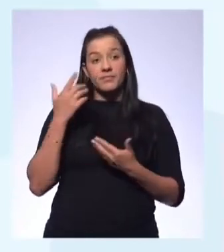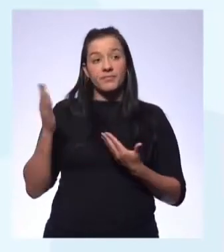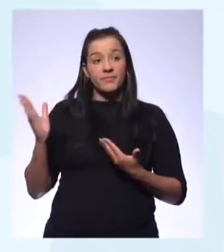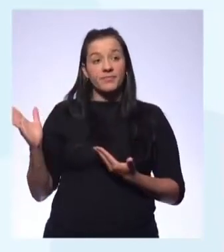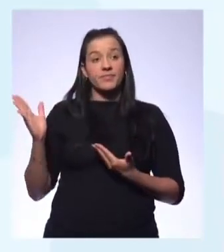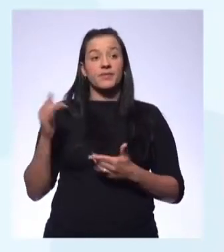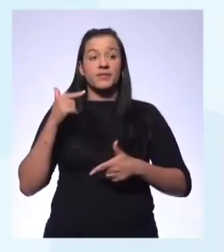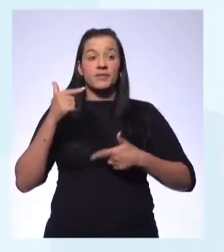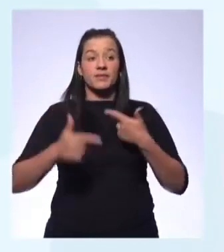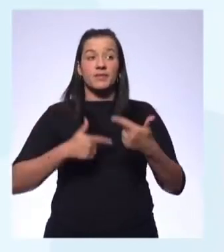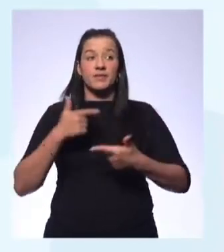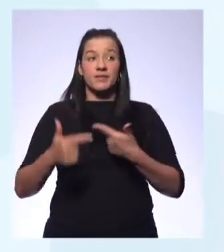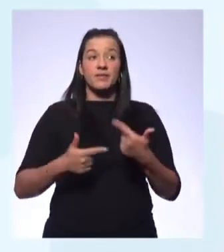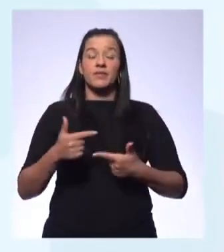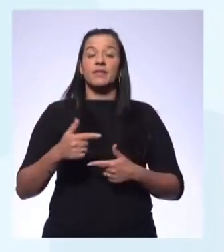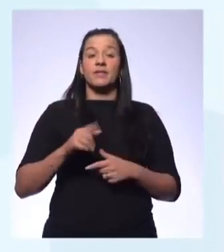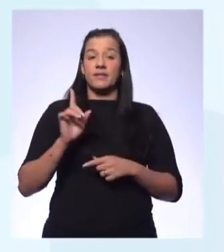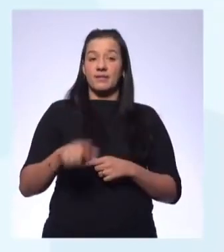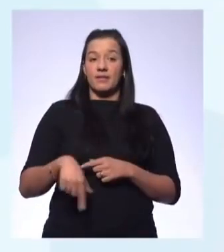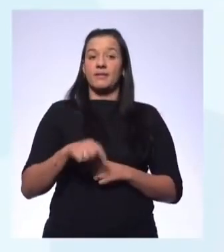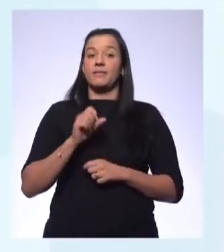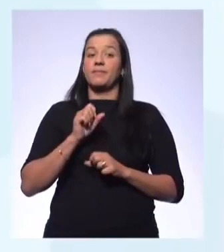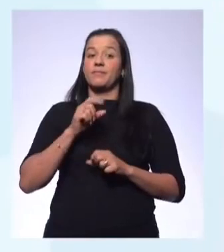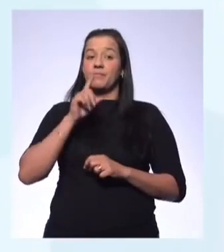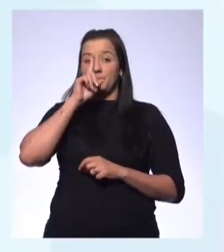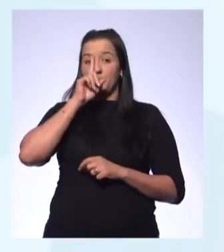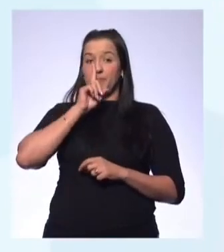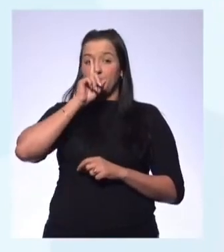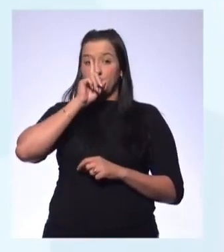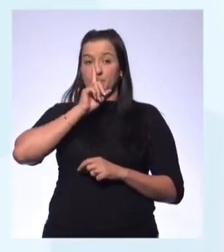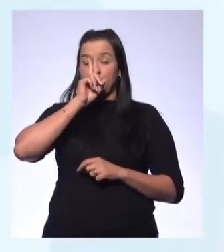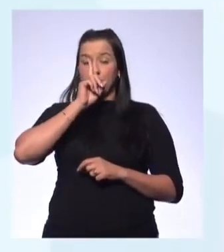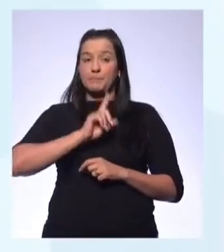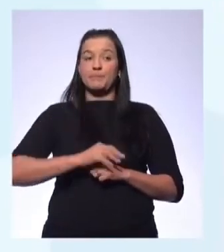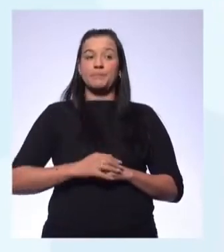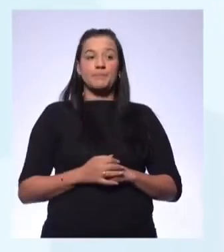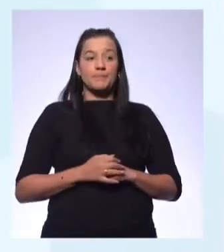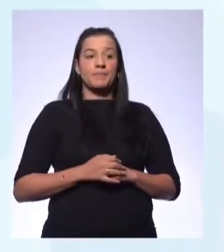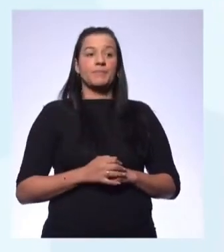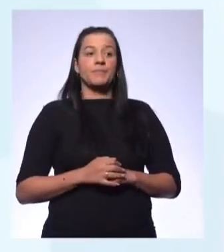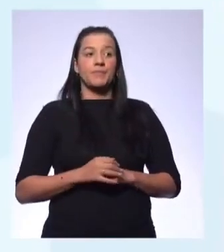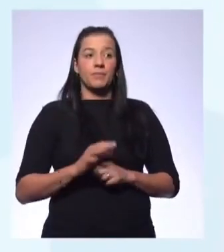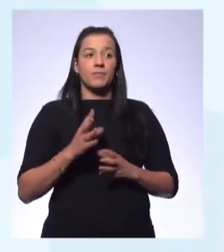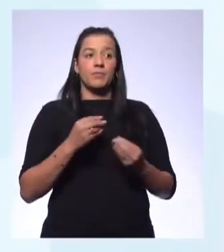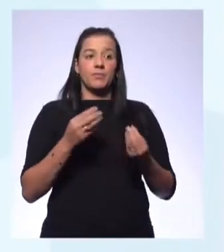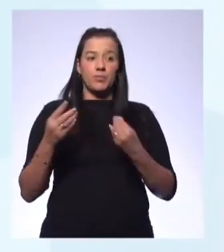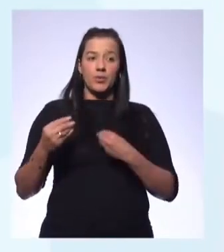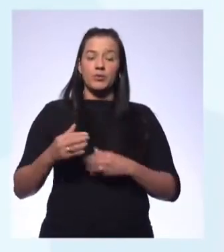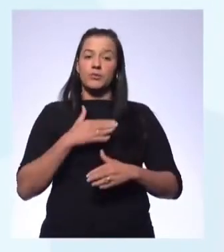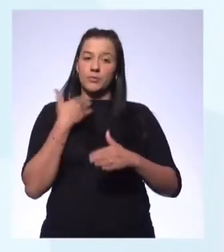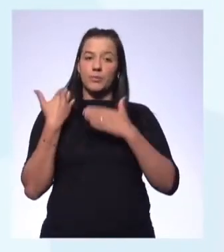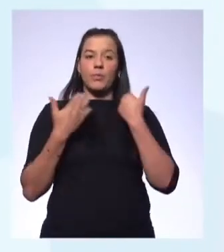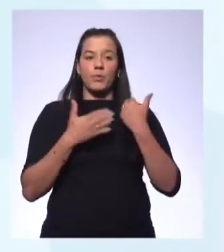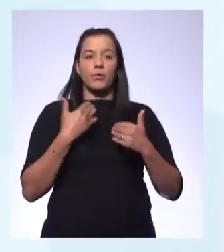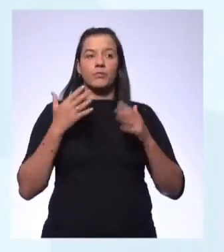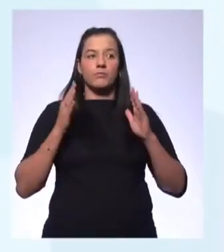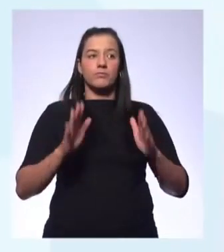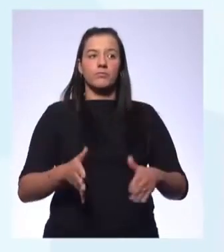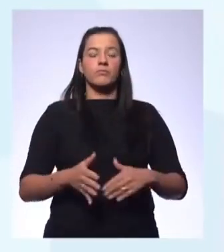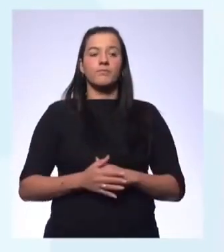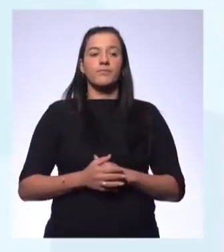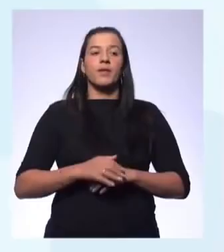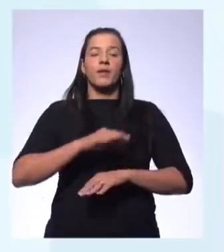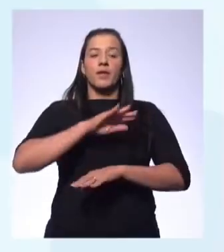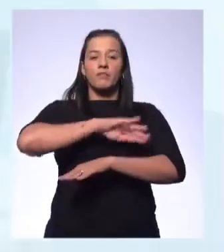essas crianças, por conta disso, estavam sujeitas a acidentes de trabalho. Muitas perderam a vida. Nas minas de